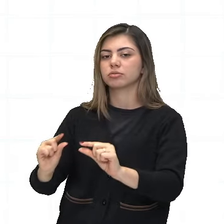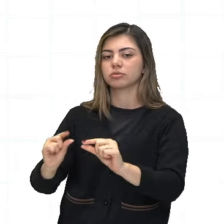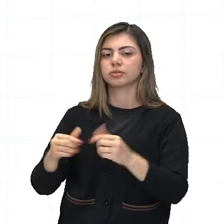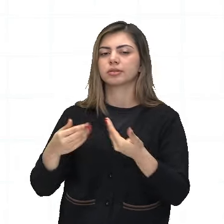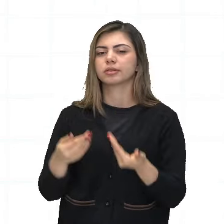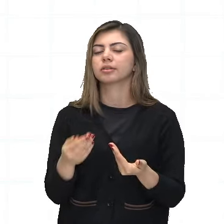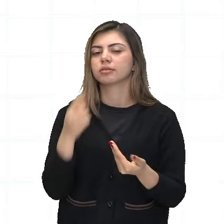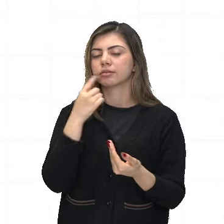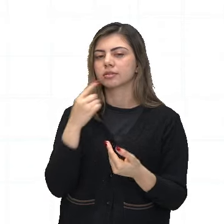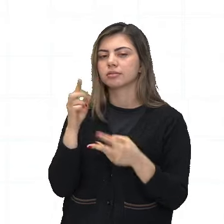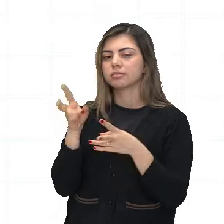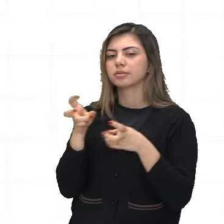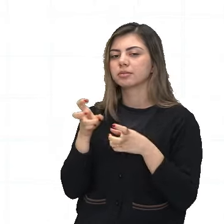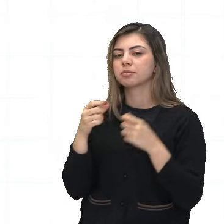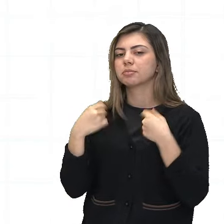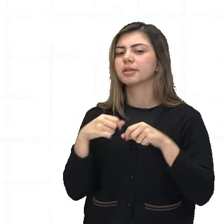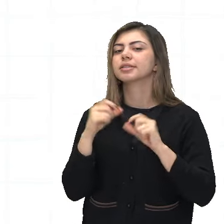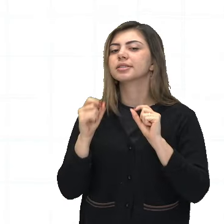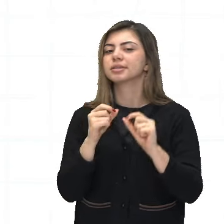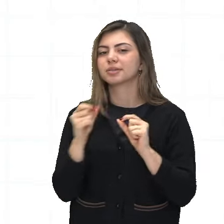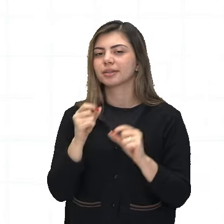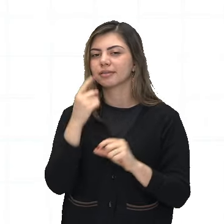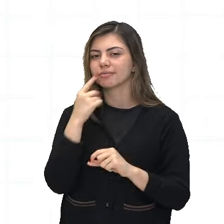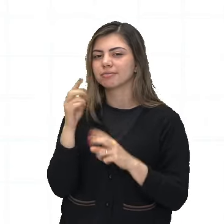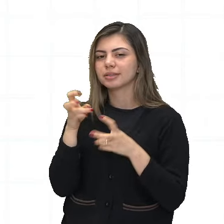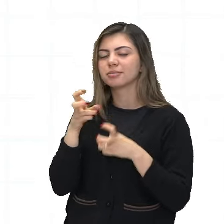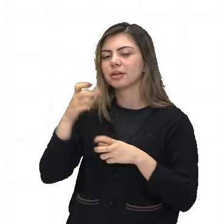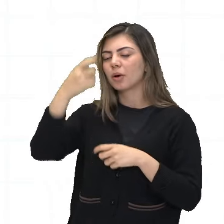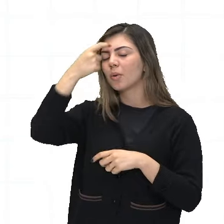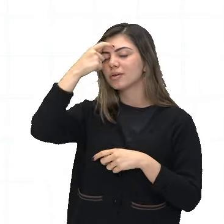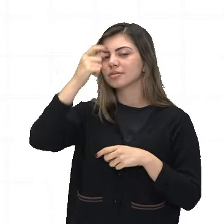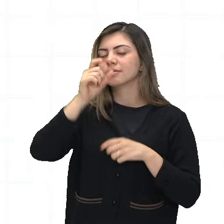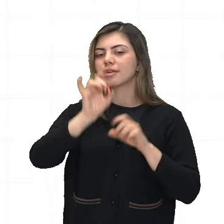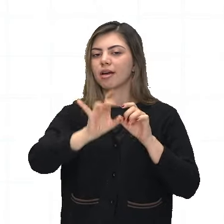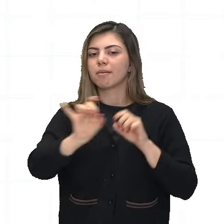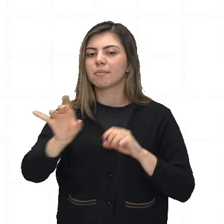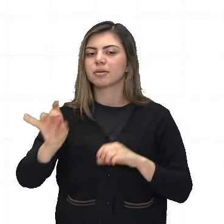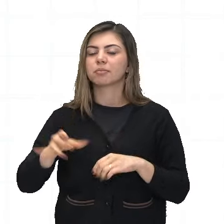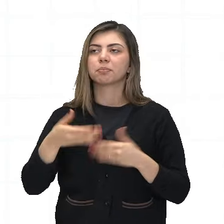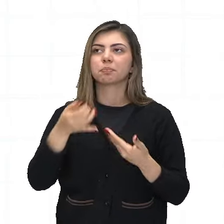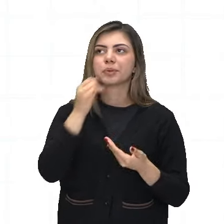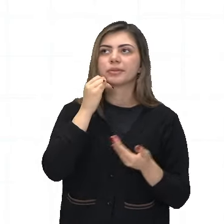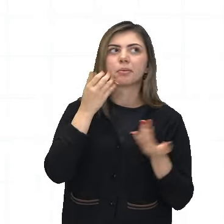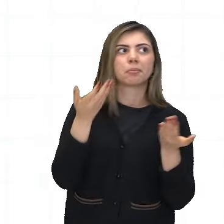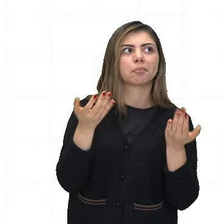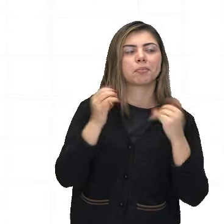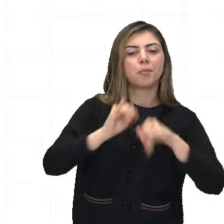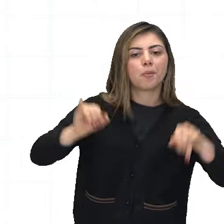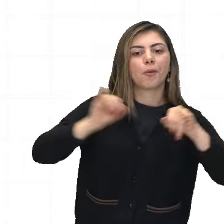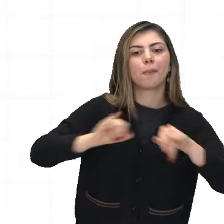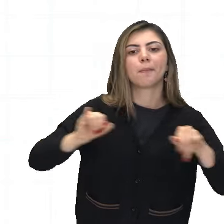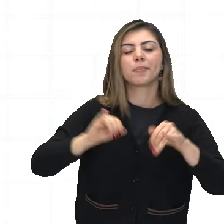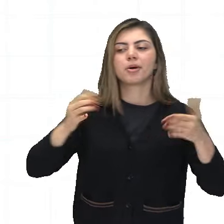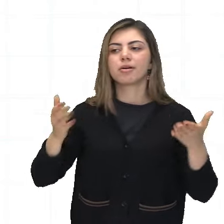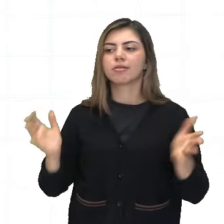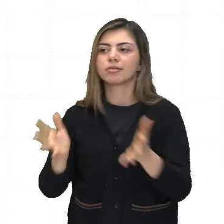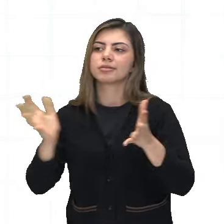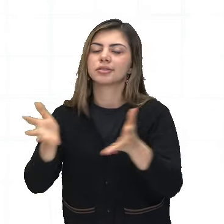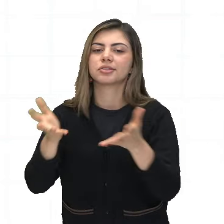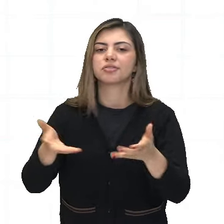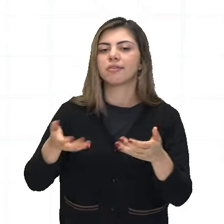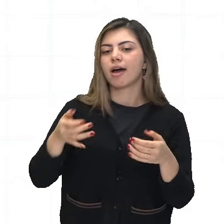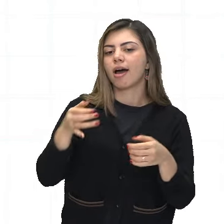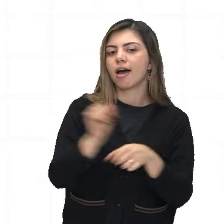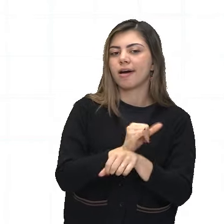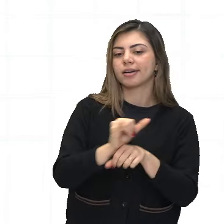preciso fazer sobre essa conscientização que é campanhas incentivar as práticas que minimizem